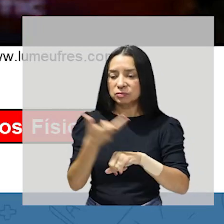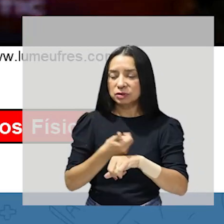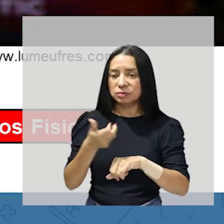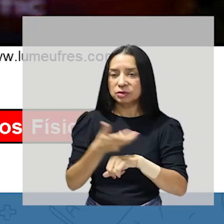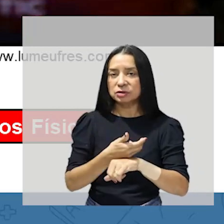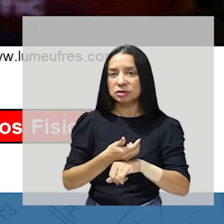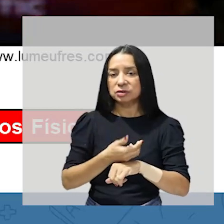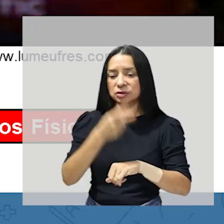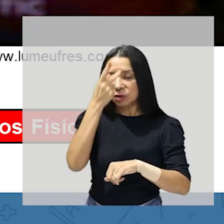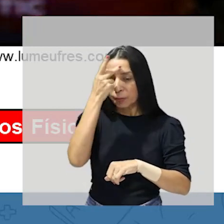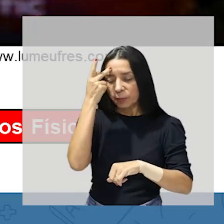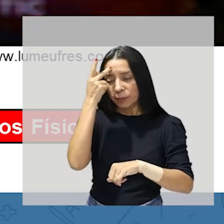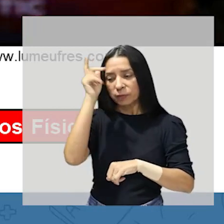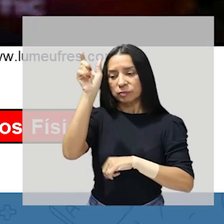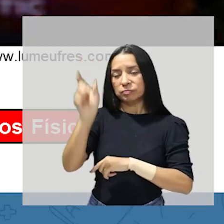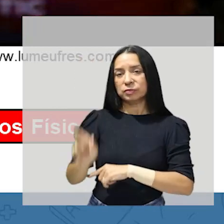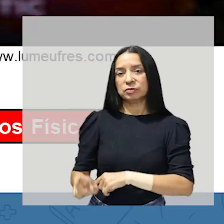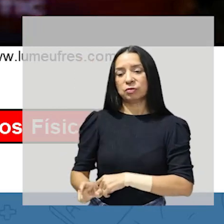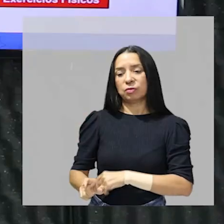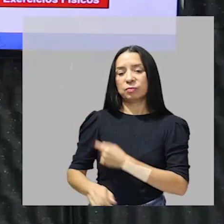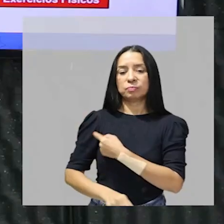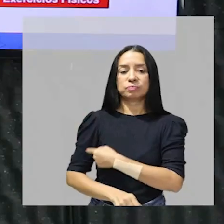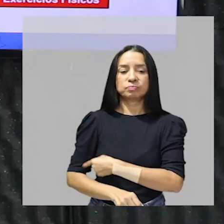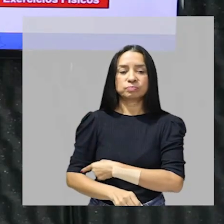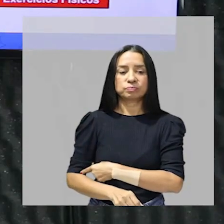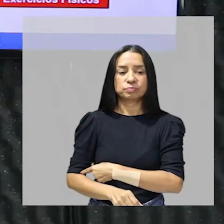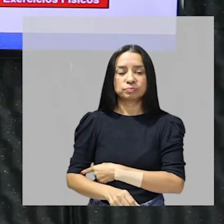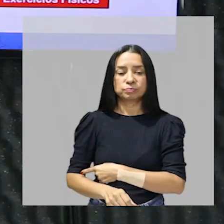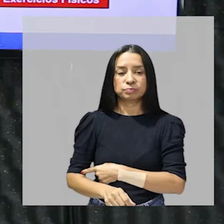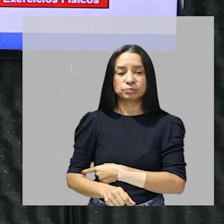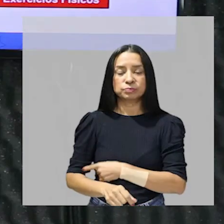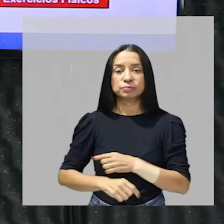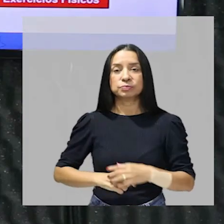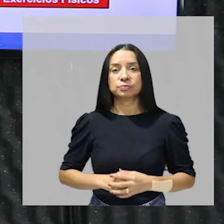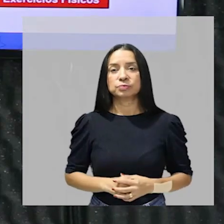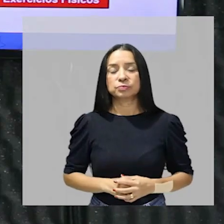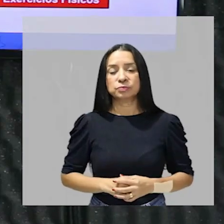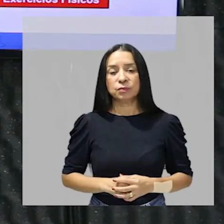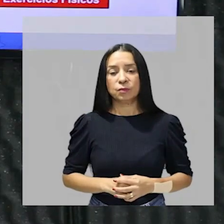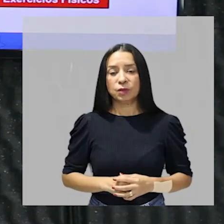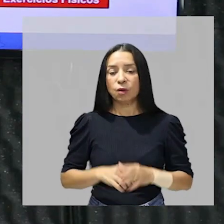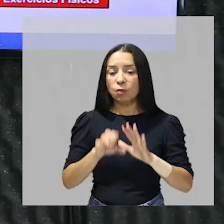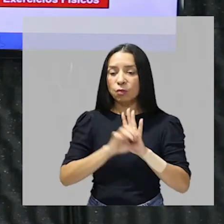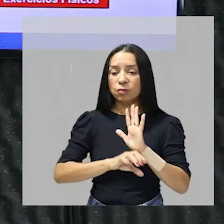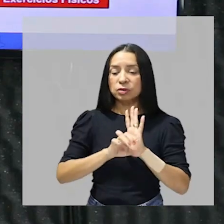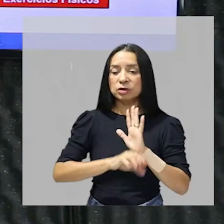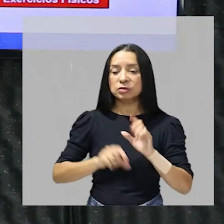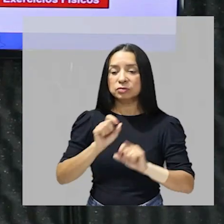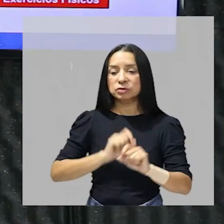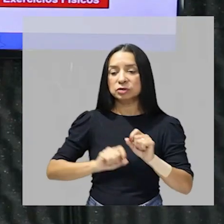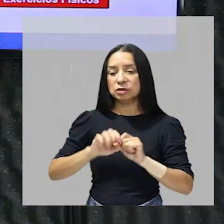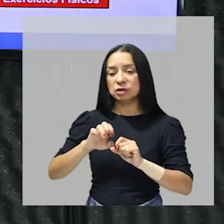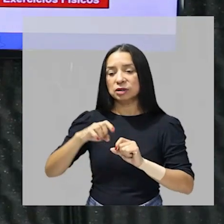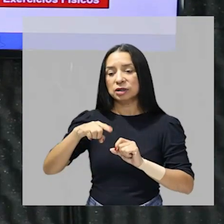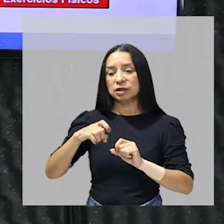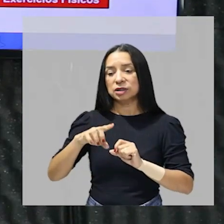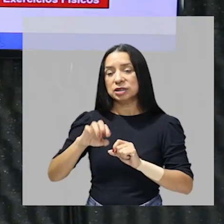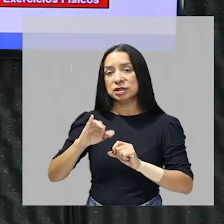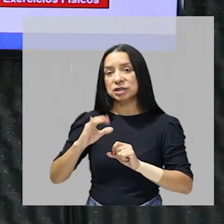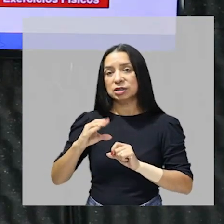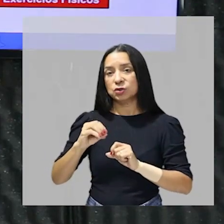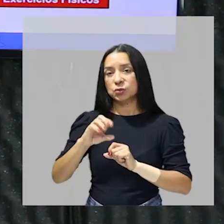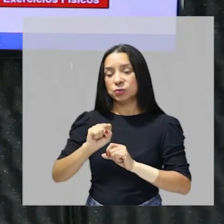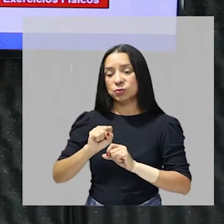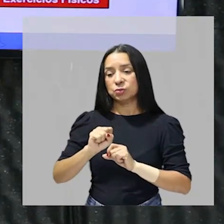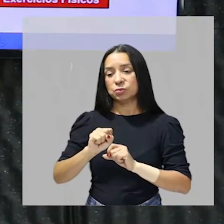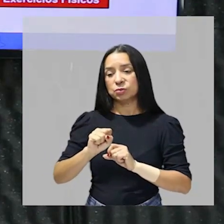físicas do indivíduo. Está bem aqui, ó, melhoria do rendimento. Então aqui está o conceito de quê? De exercício físico,